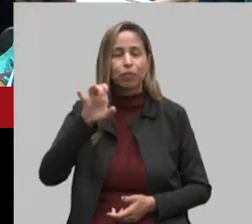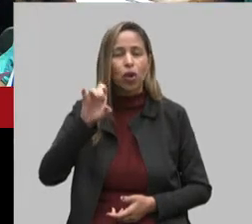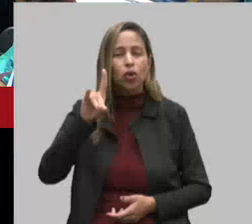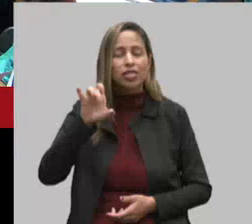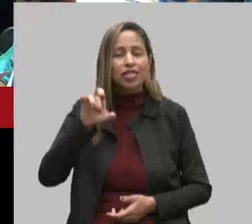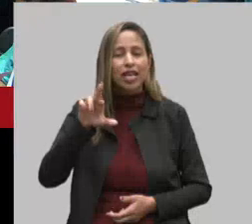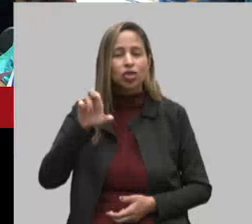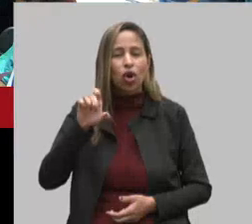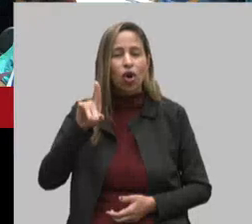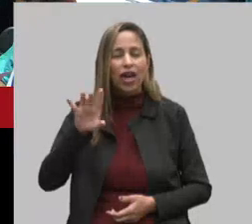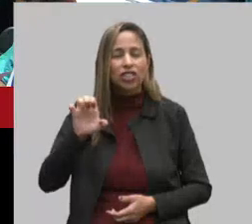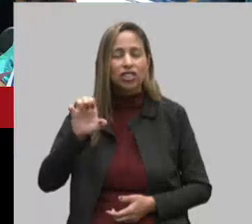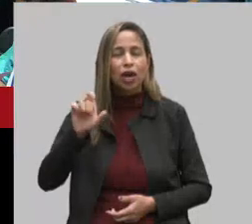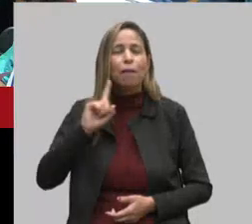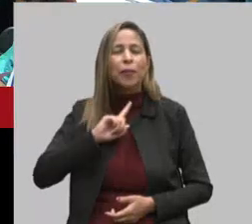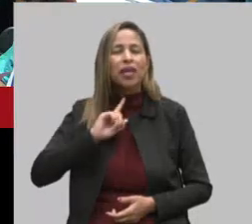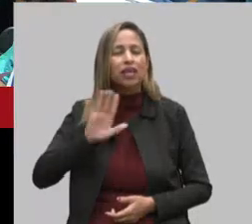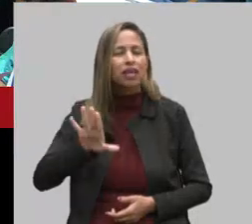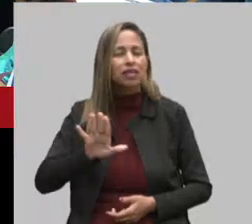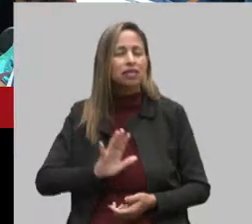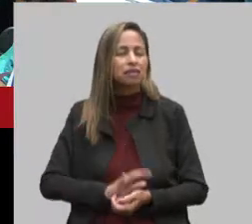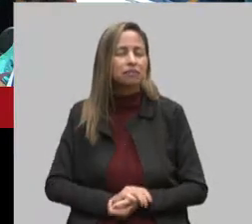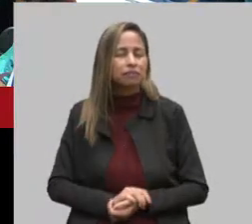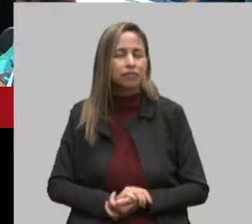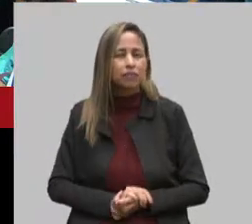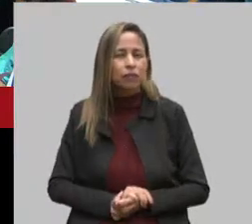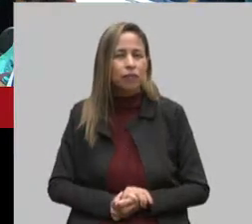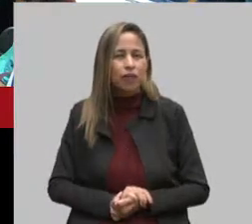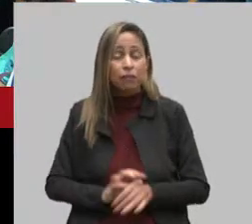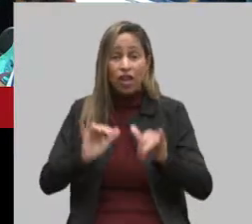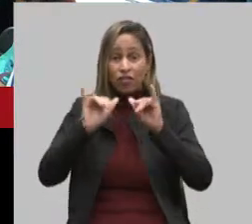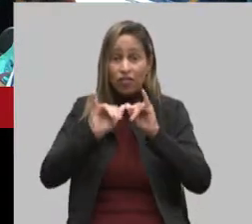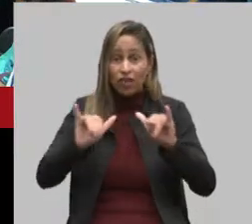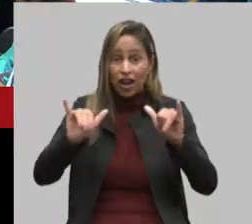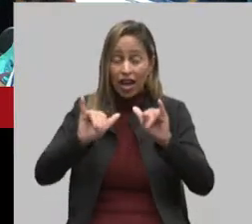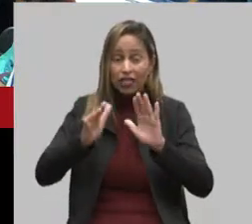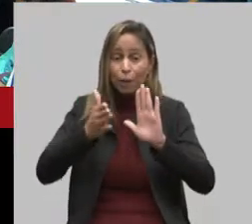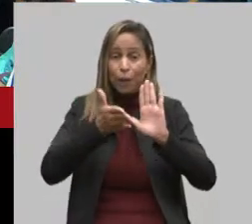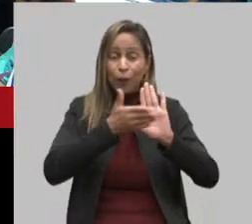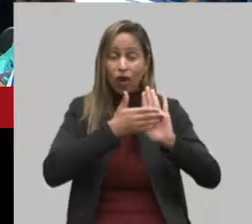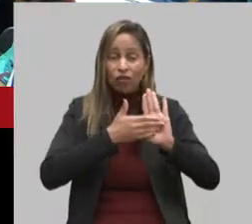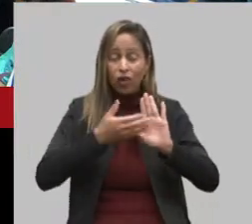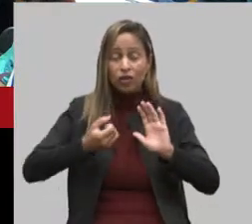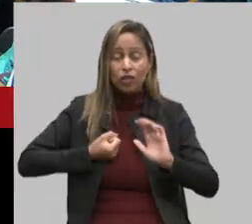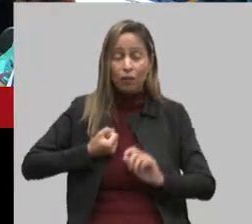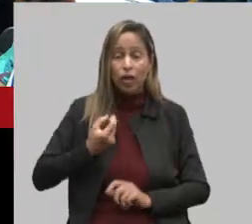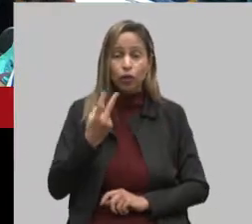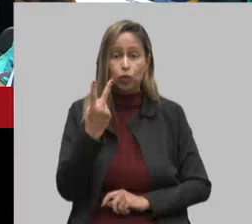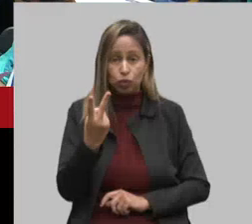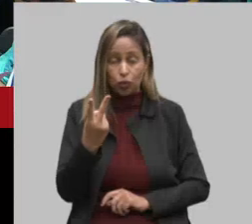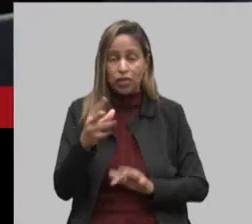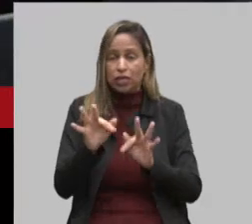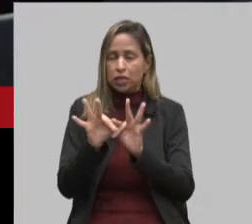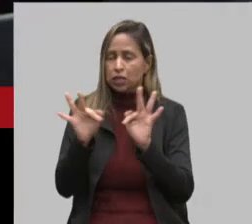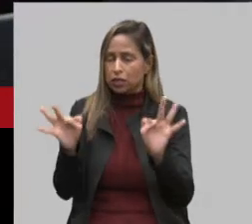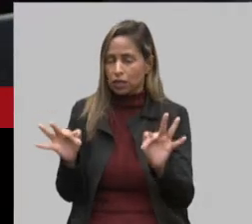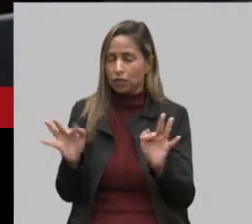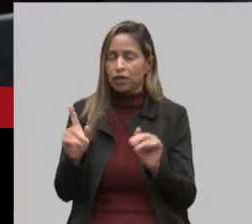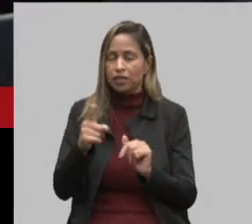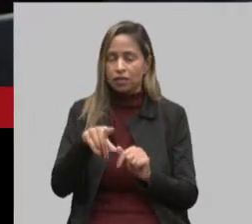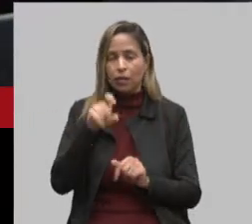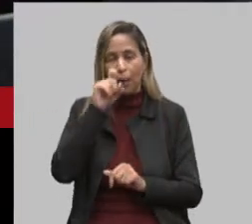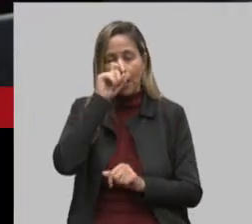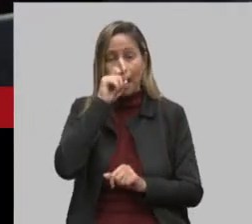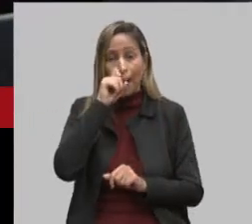Paraíba Minas Gerais bom eu vim falar a favor da proposta de número dois pelo simples fato de nossa